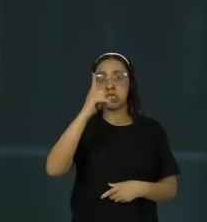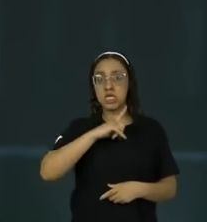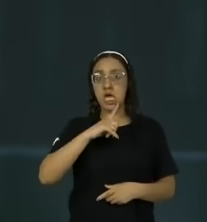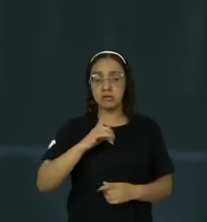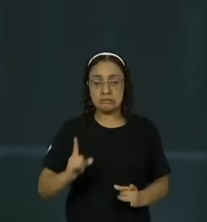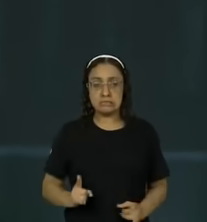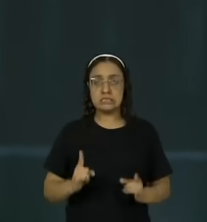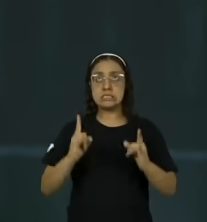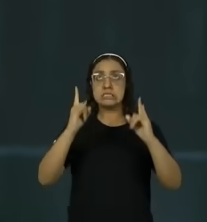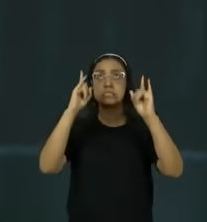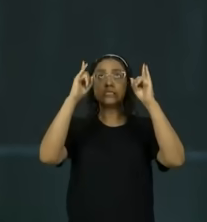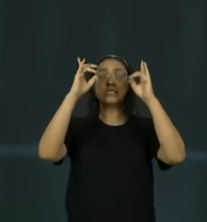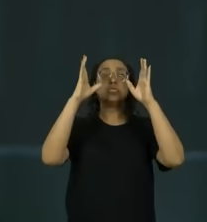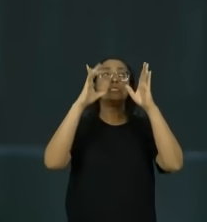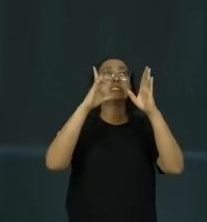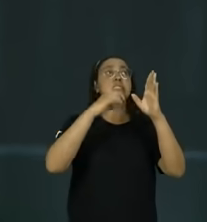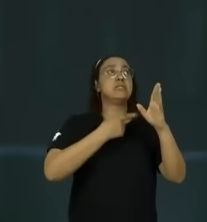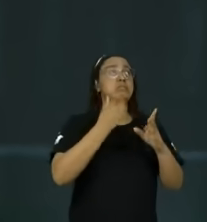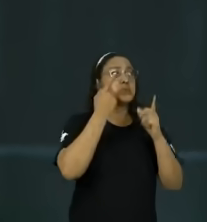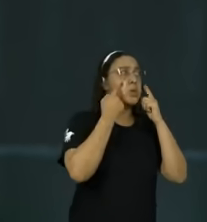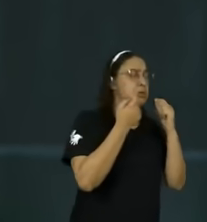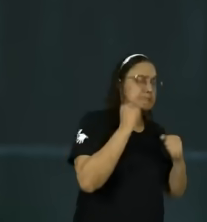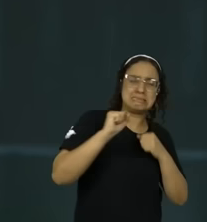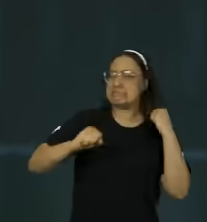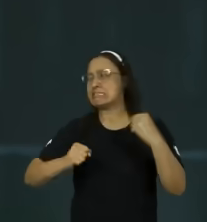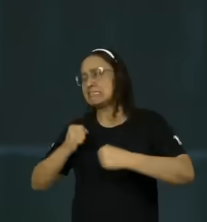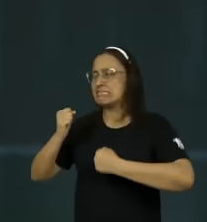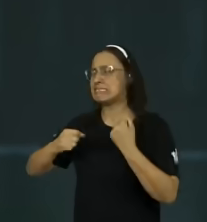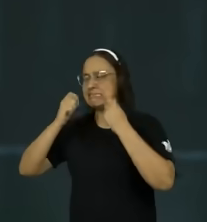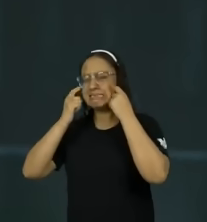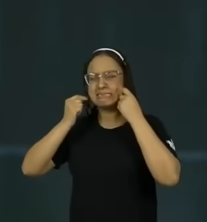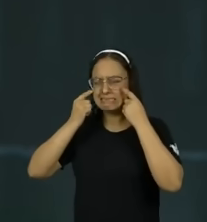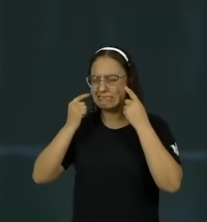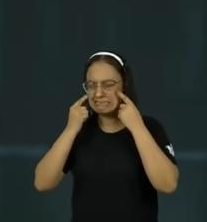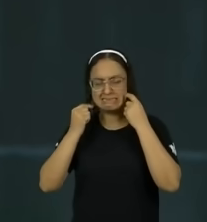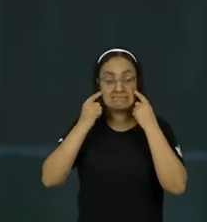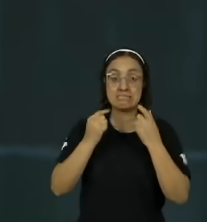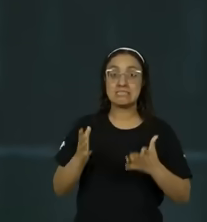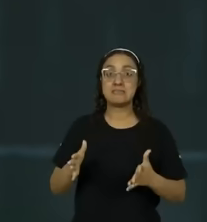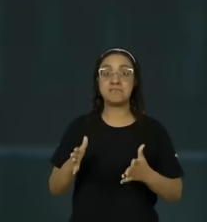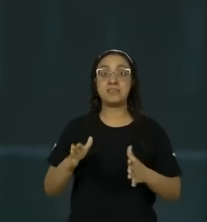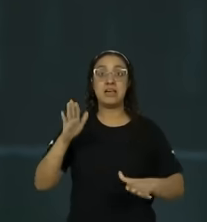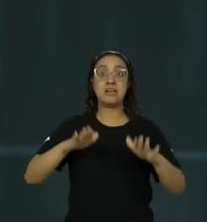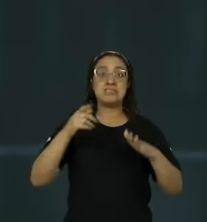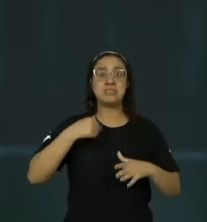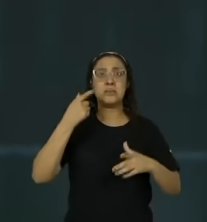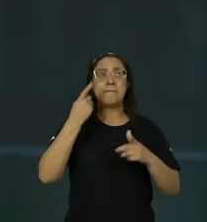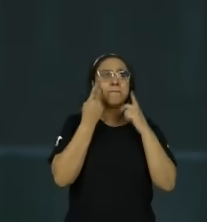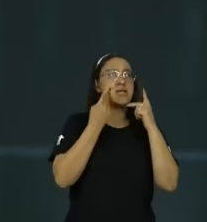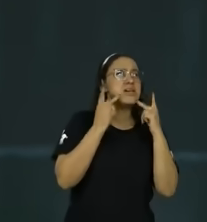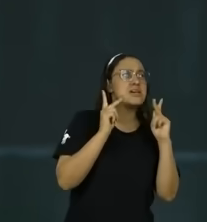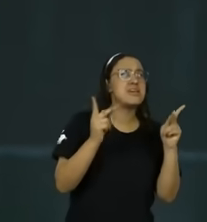ele soluçando. Eu já preguei esse texto muitas vezes, e preguei errado, porque eu sempre foquei